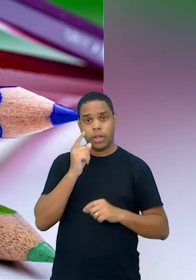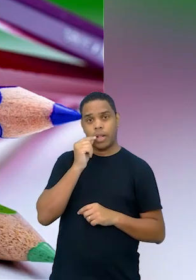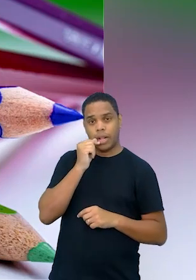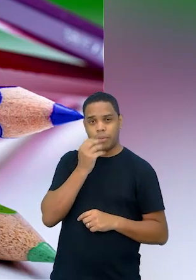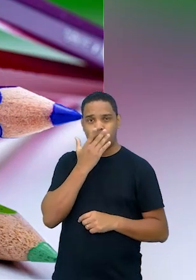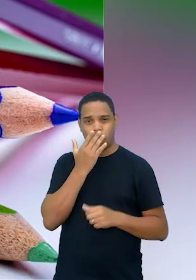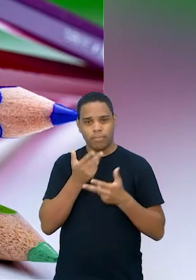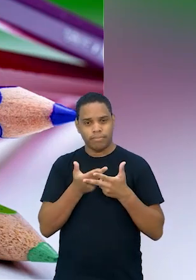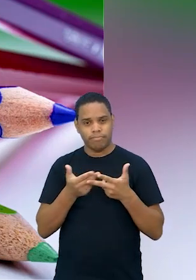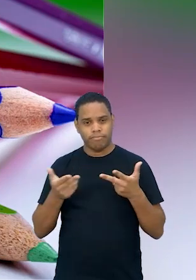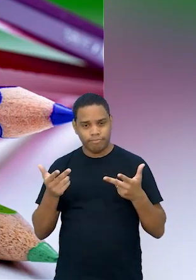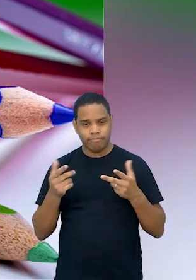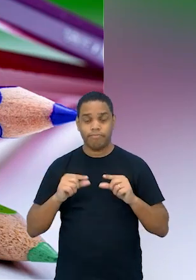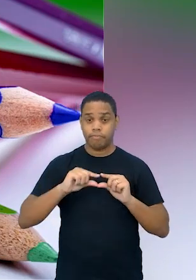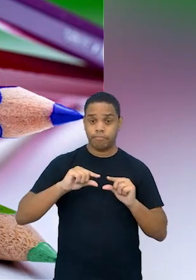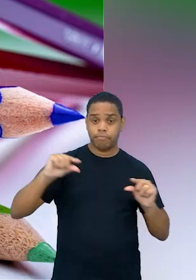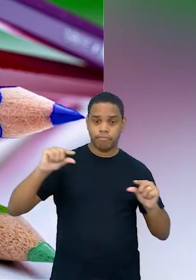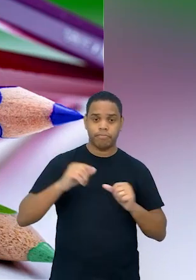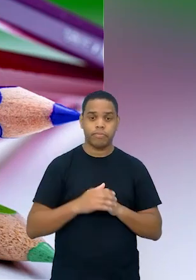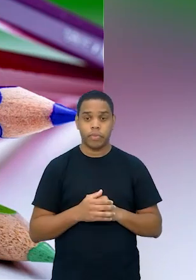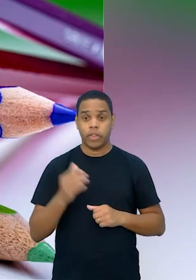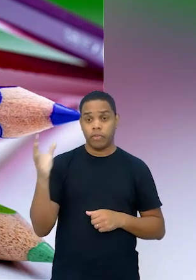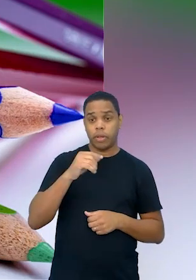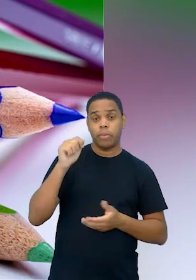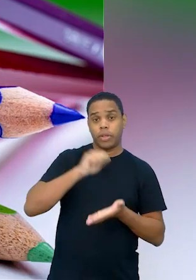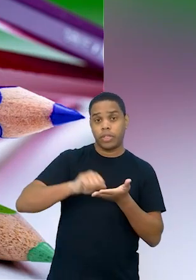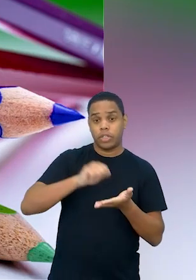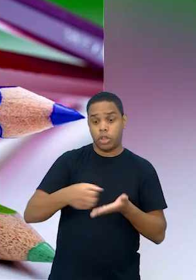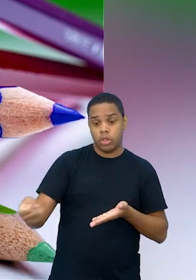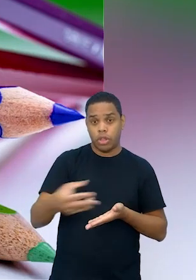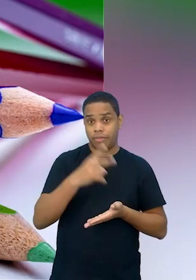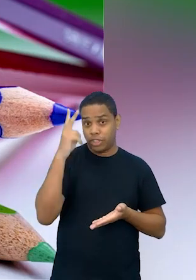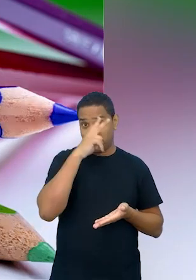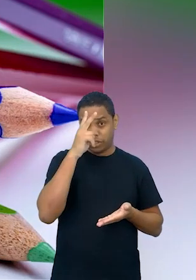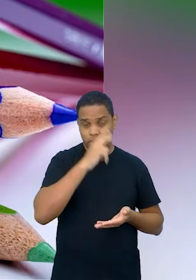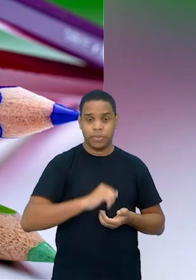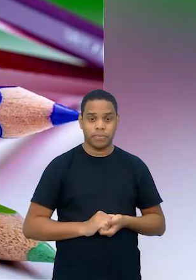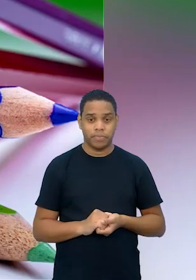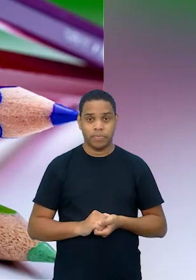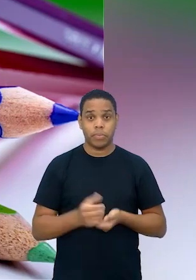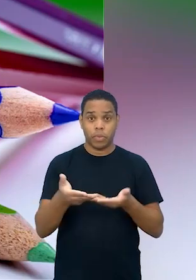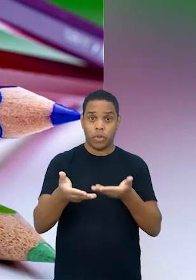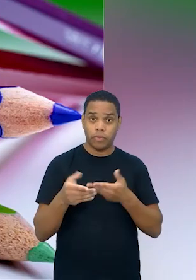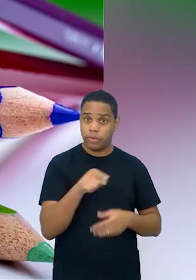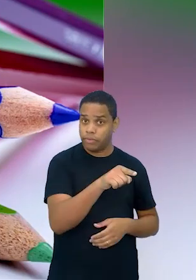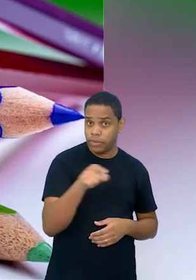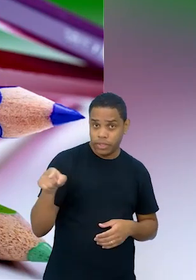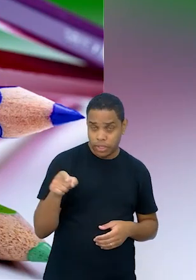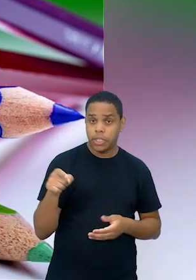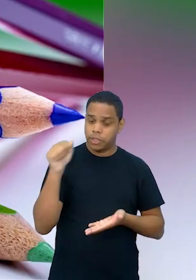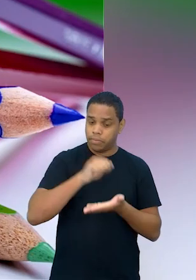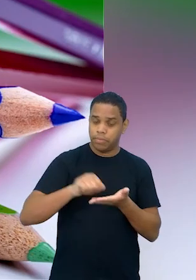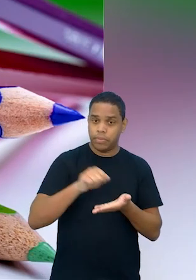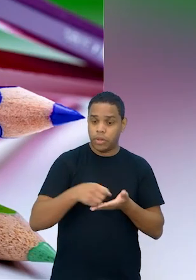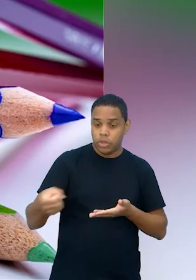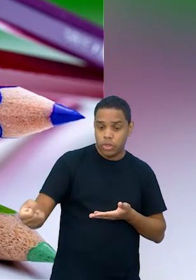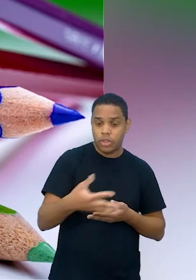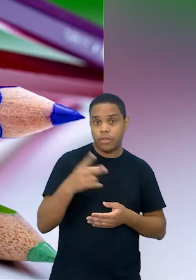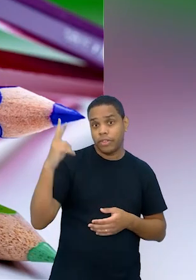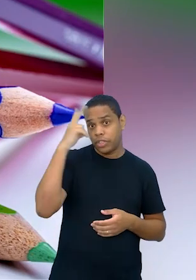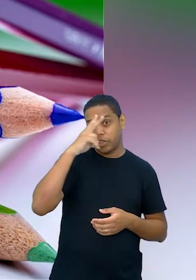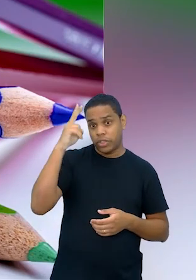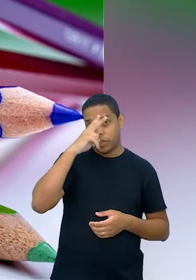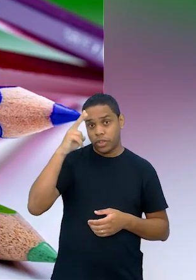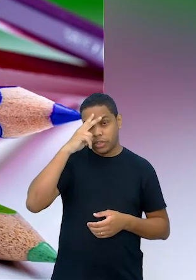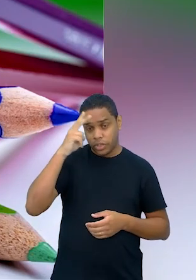cor. Escrito, vamos escrever novas histórias. Convidamos vocês para escrever novas